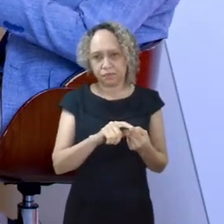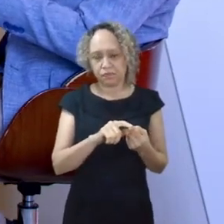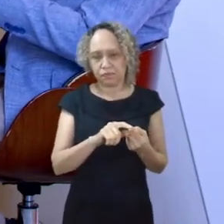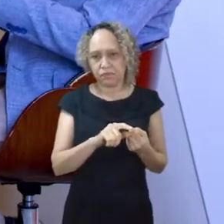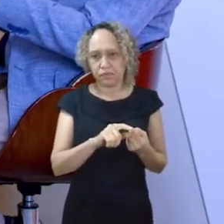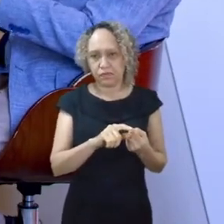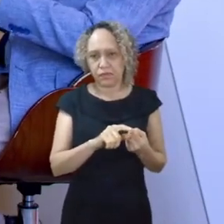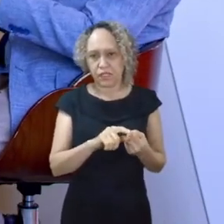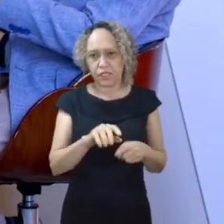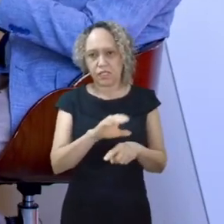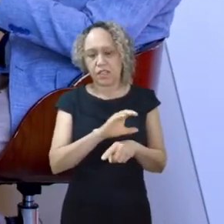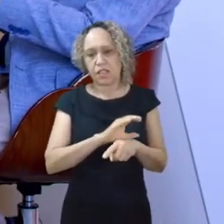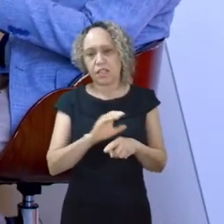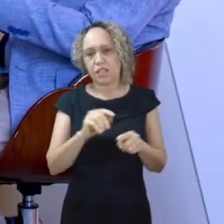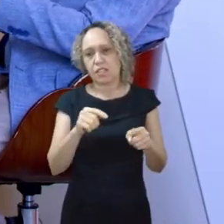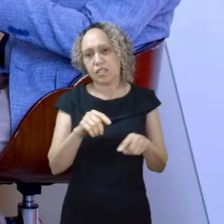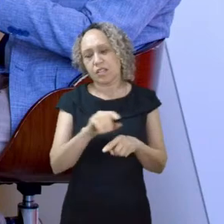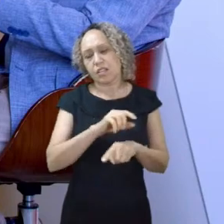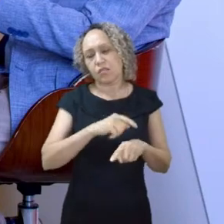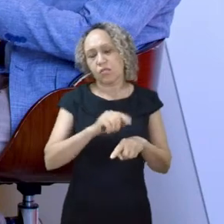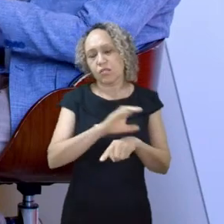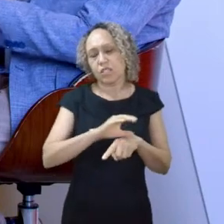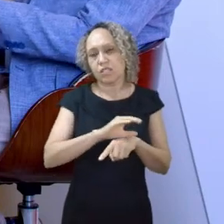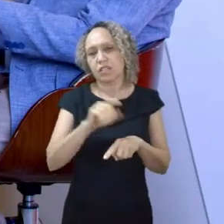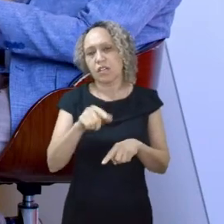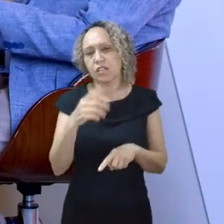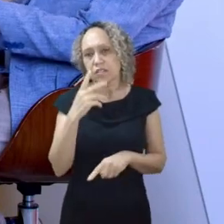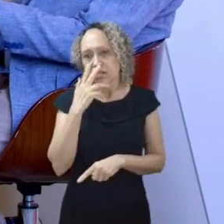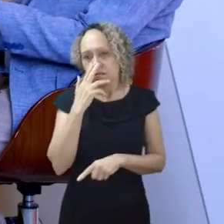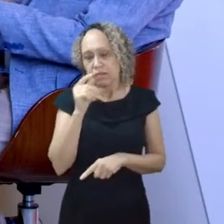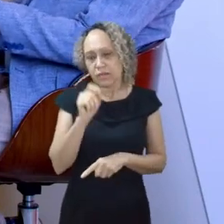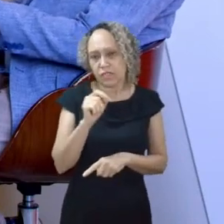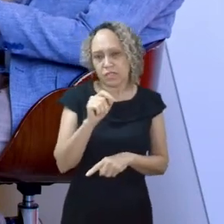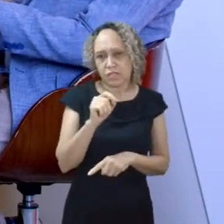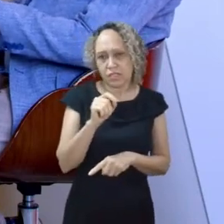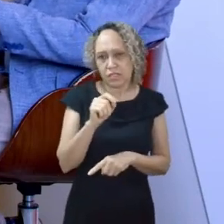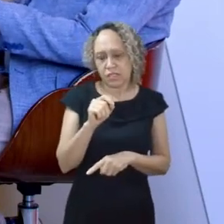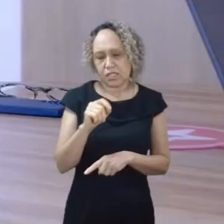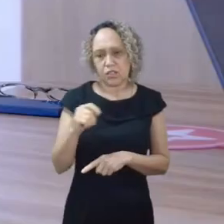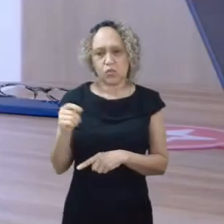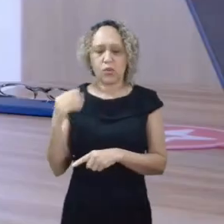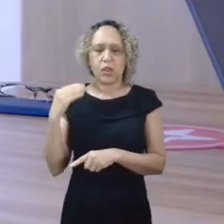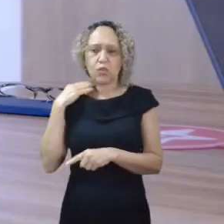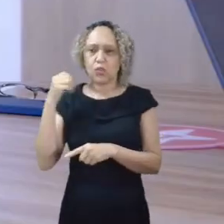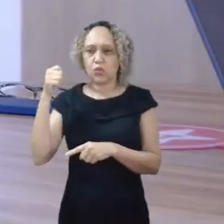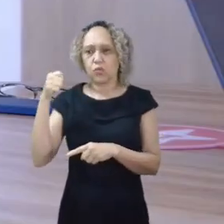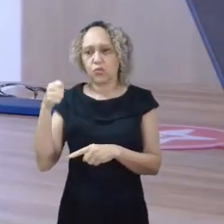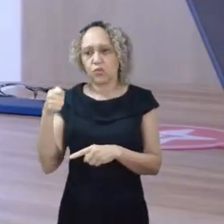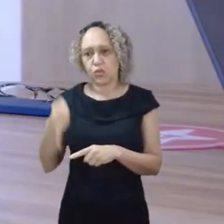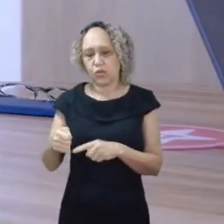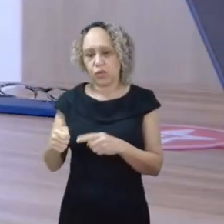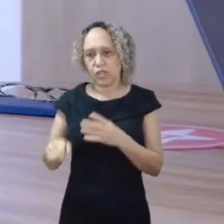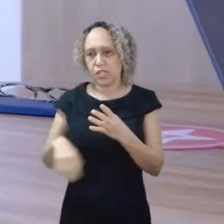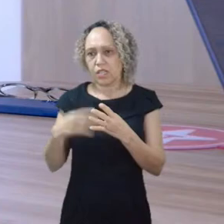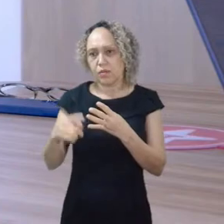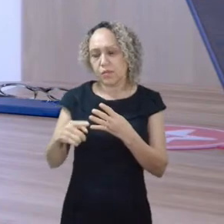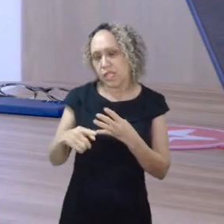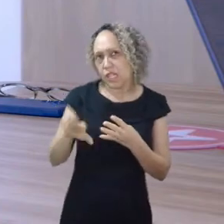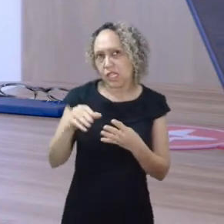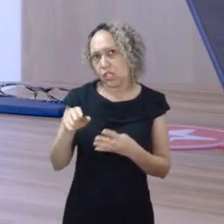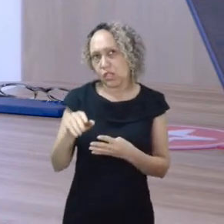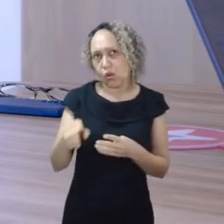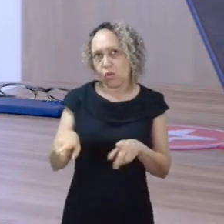Eu tenho uma opinião pessoal de que não é razoável, né, um juiz de primeira instância, ou até mesmo do Supremo Tribunal Federal, ter o